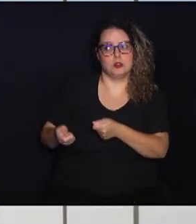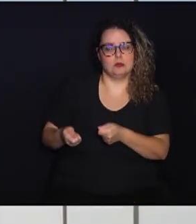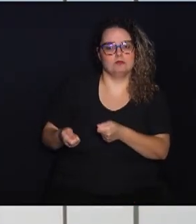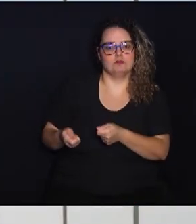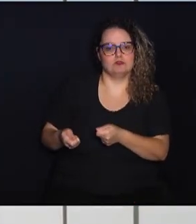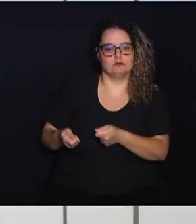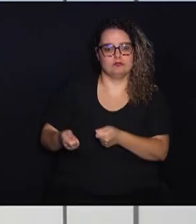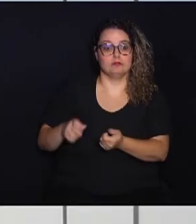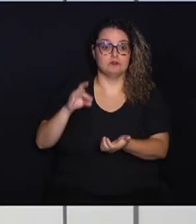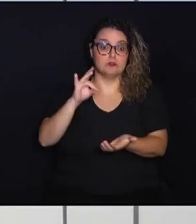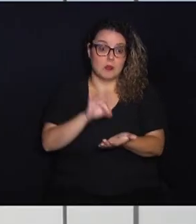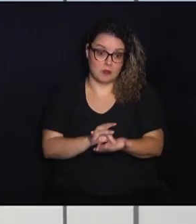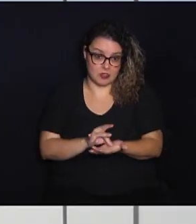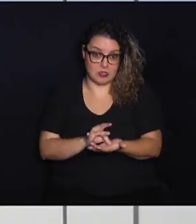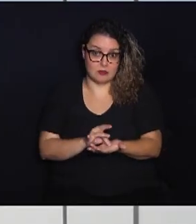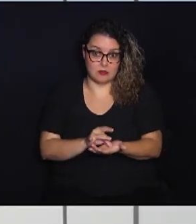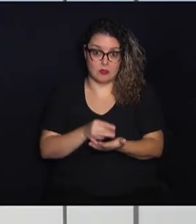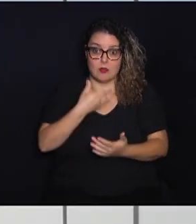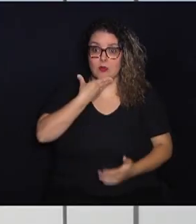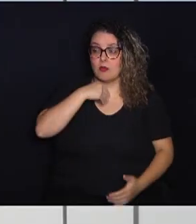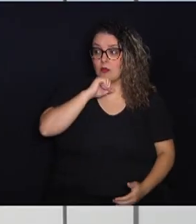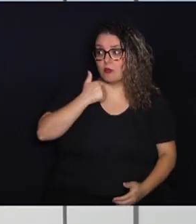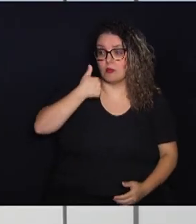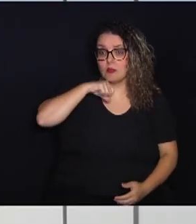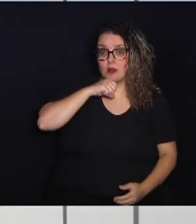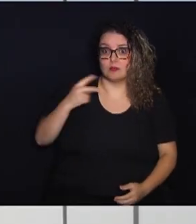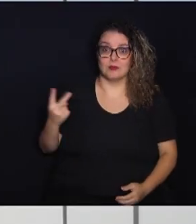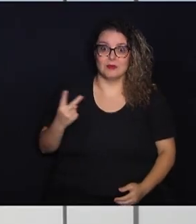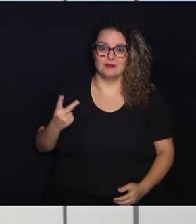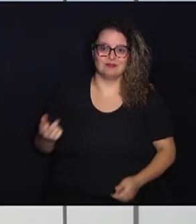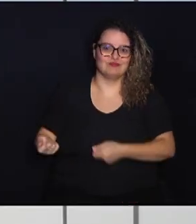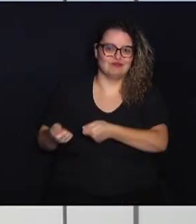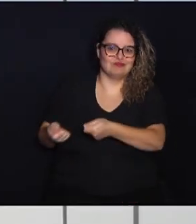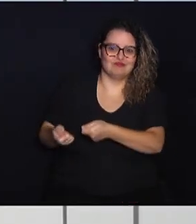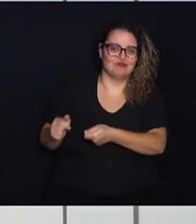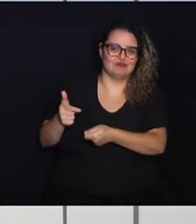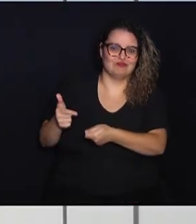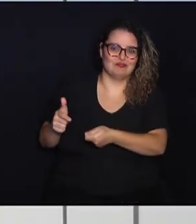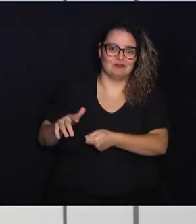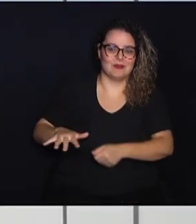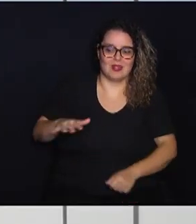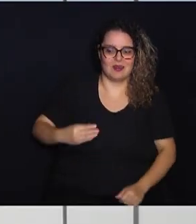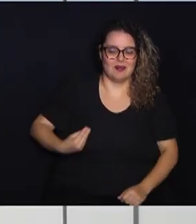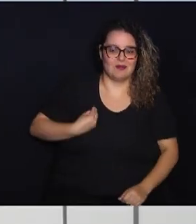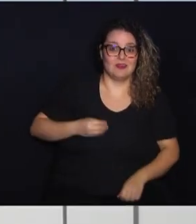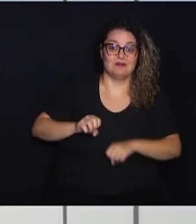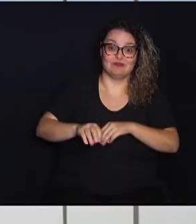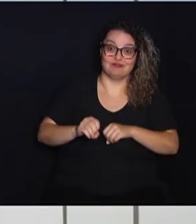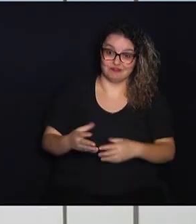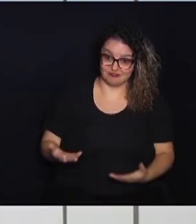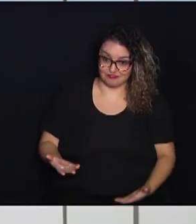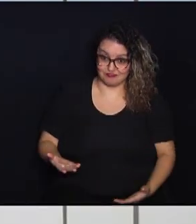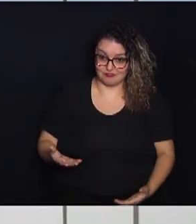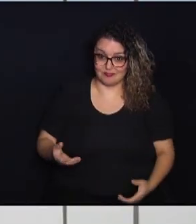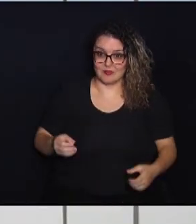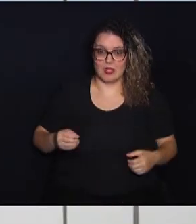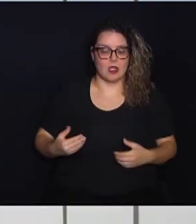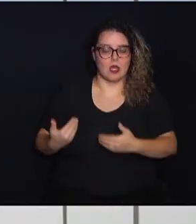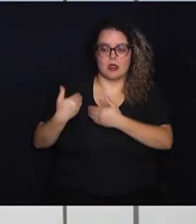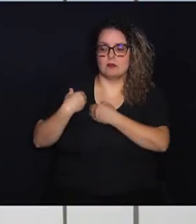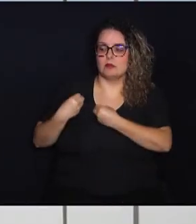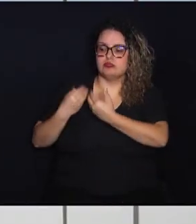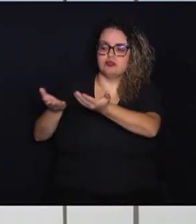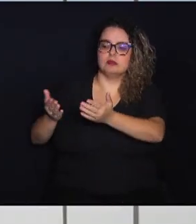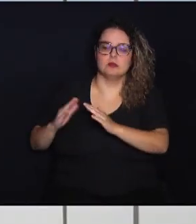Na verdade, os pais não têm tomado o controle nem da vida educacional dessas crianças. Eles jogam tudo para a escola